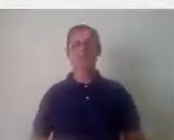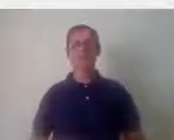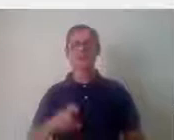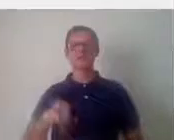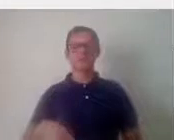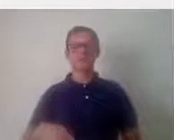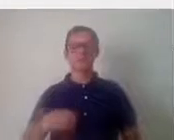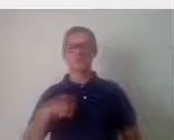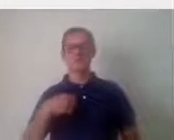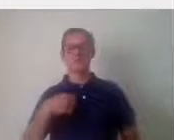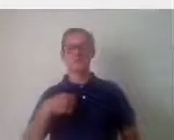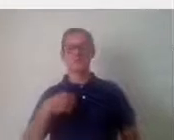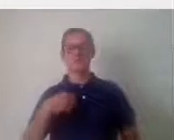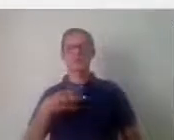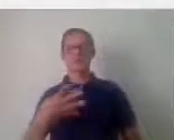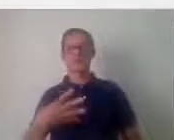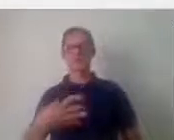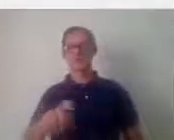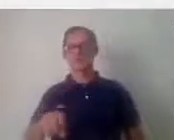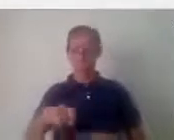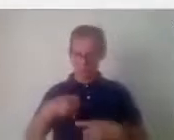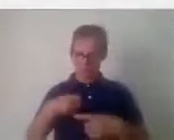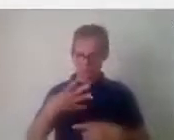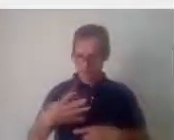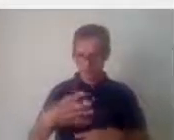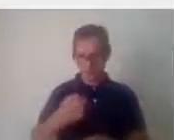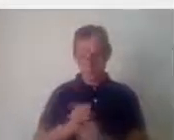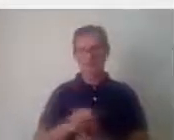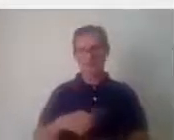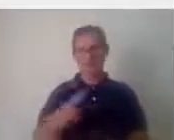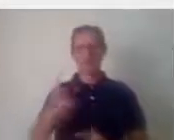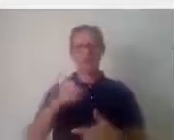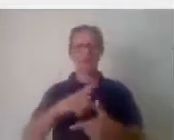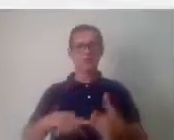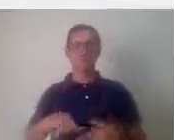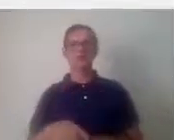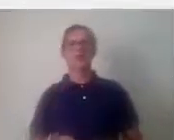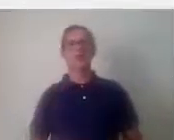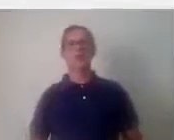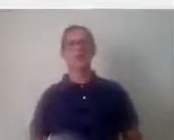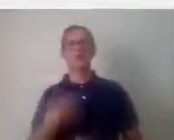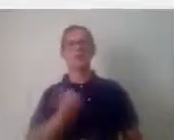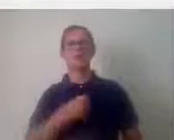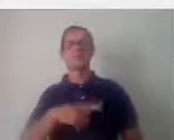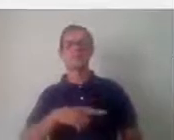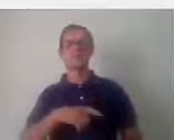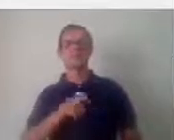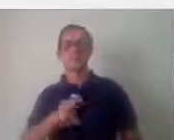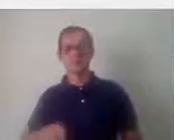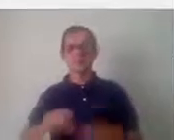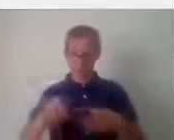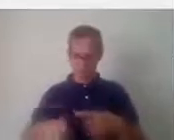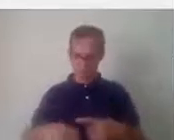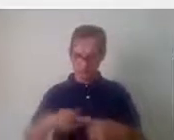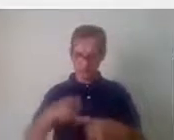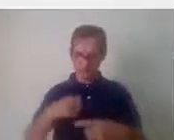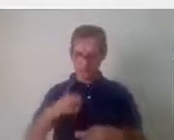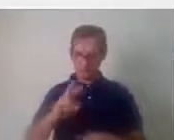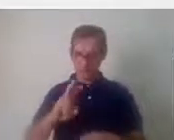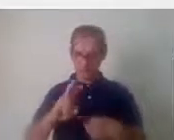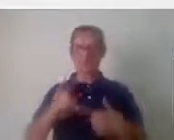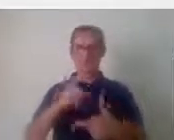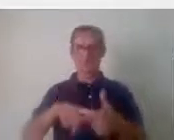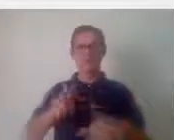4. Integral de x à quarta, soma 1 no expoente e divide pelo expoente. Nós vamos ter x à quinta sobre 5.